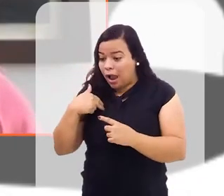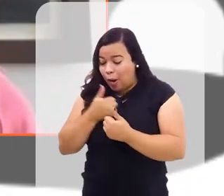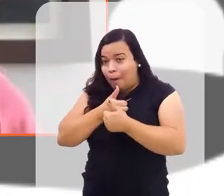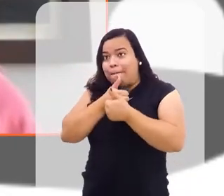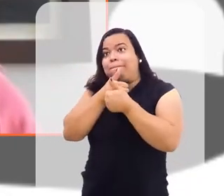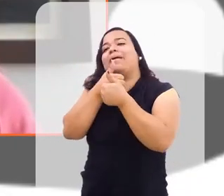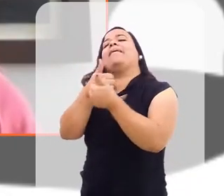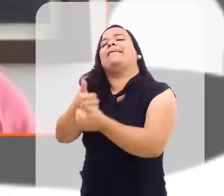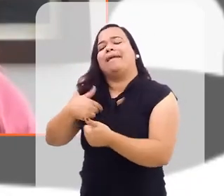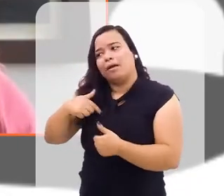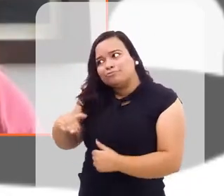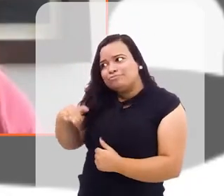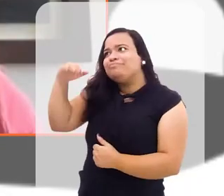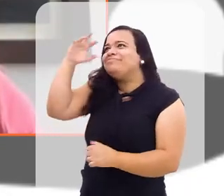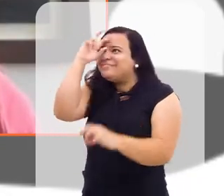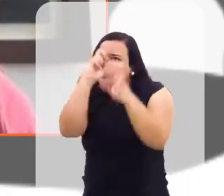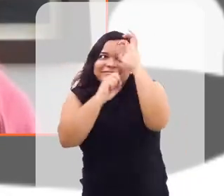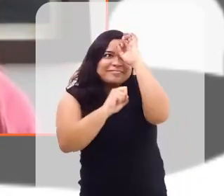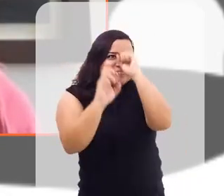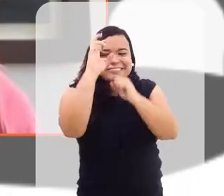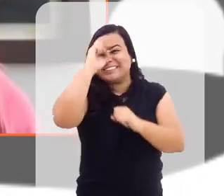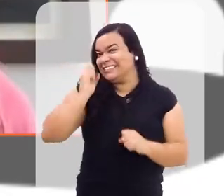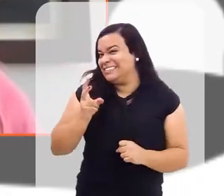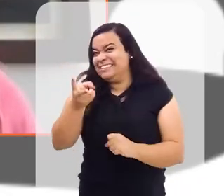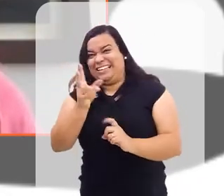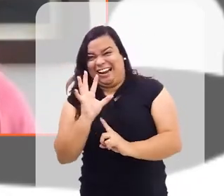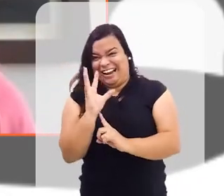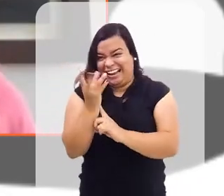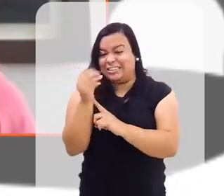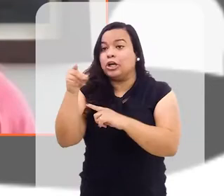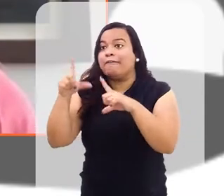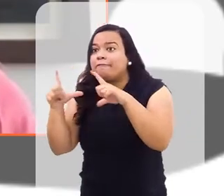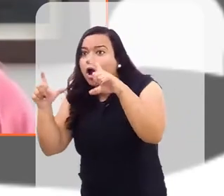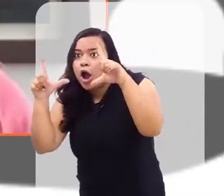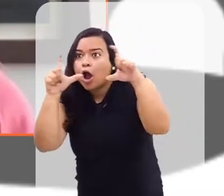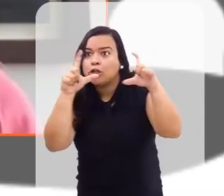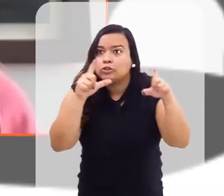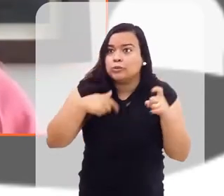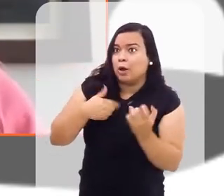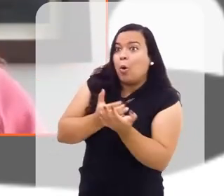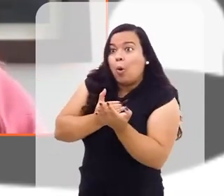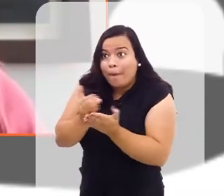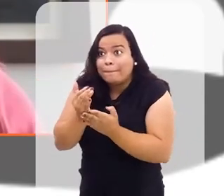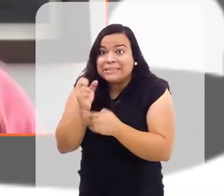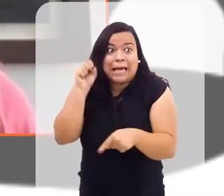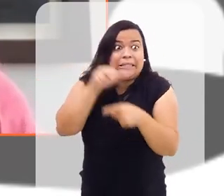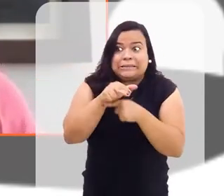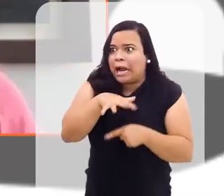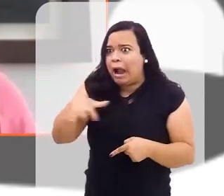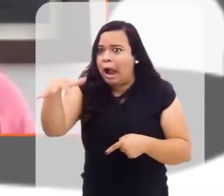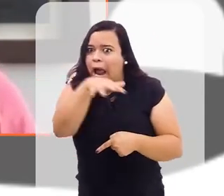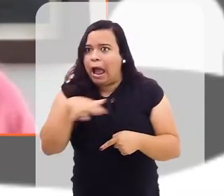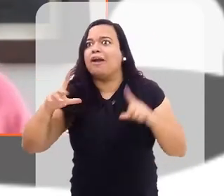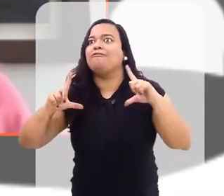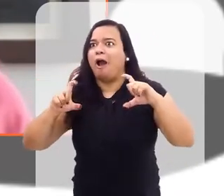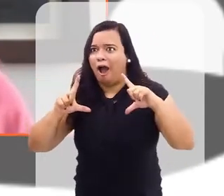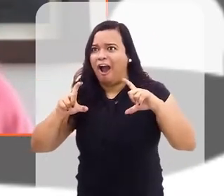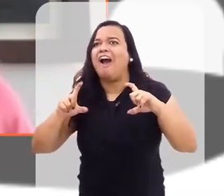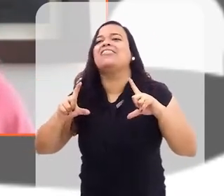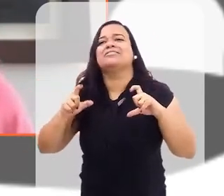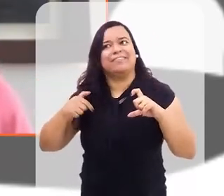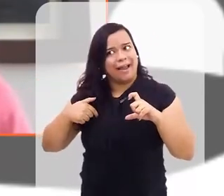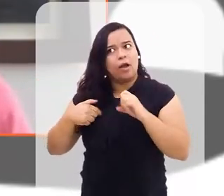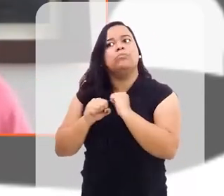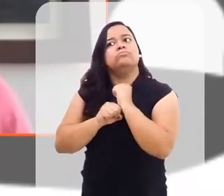da vida adulta. Essa questão da fotografia, eu comecei me meter nessa arte da fotografia, né? E